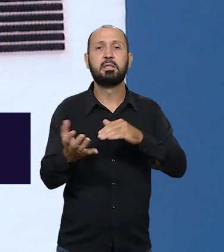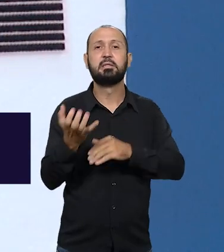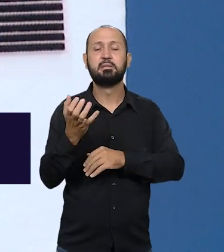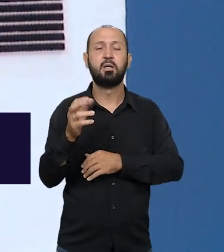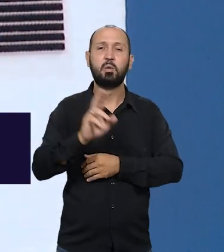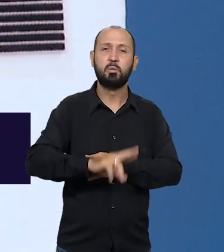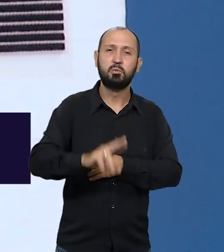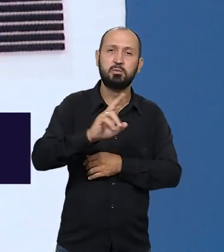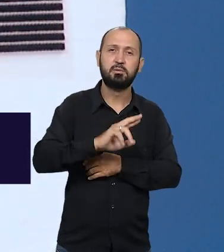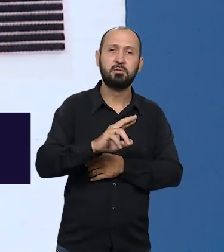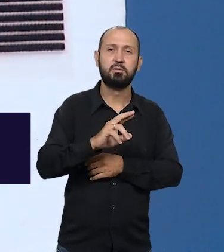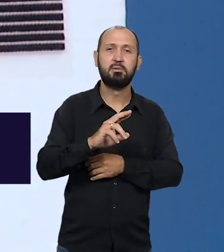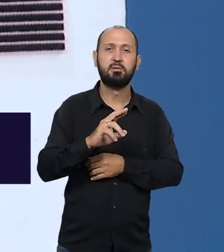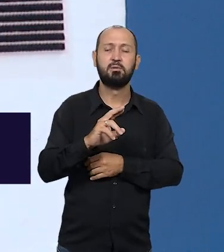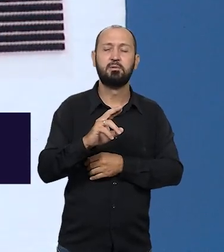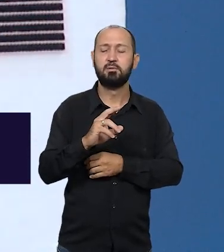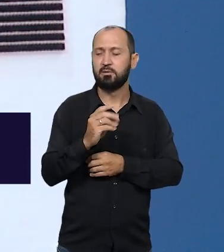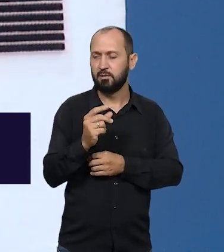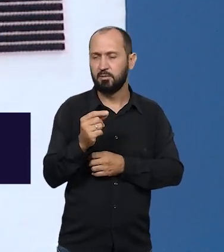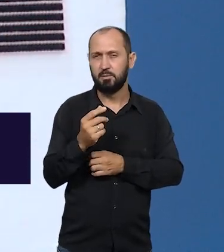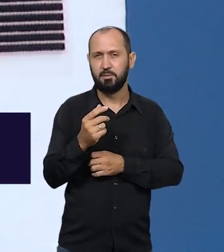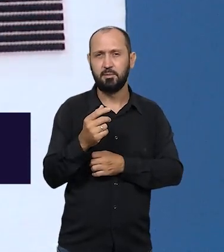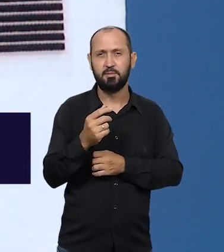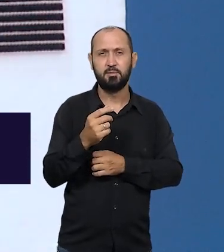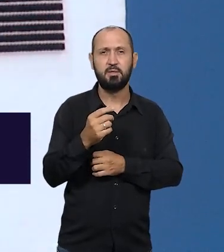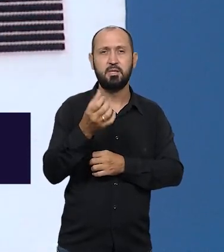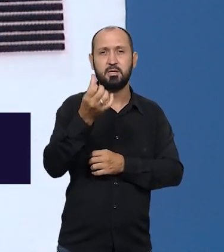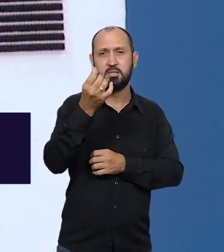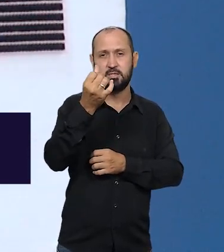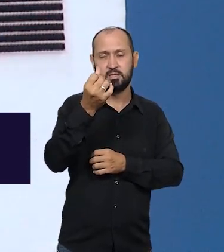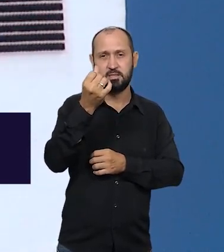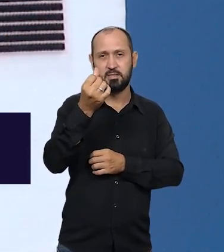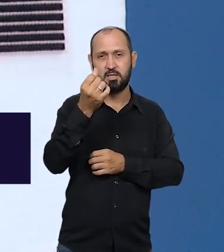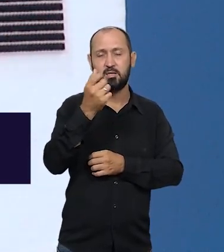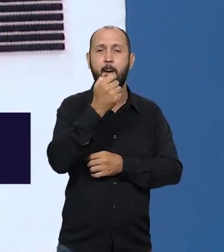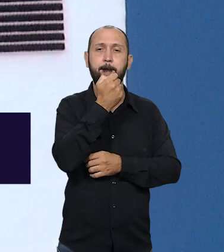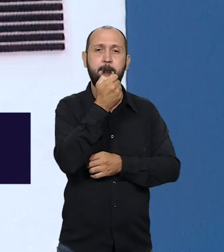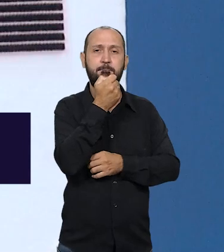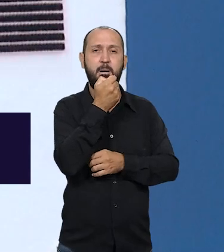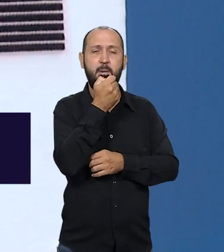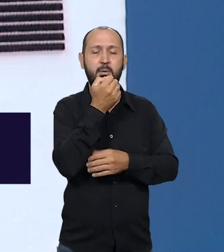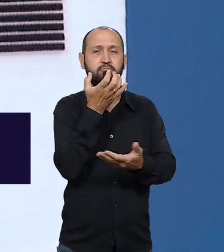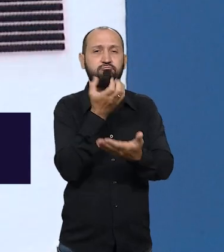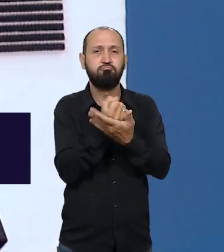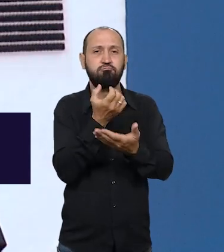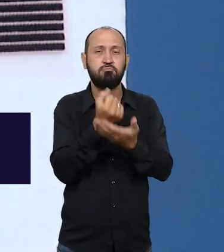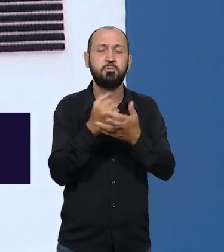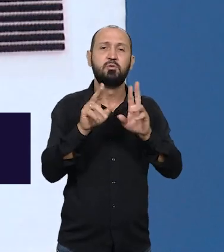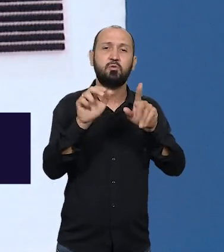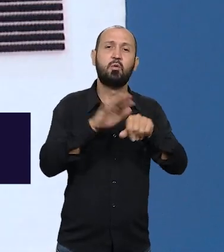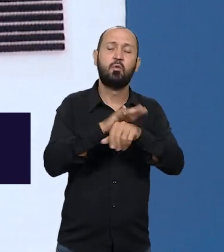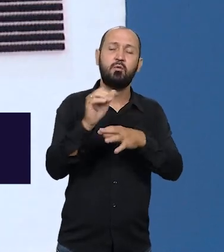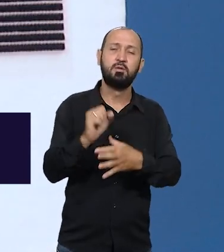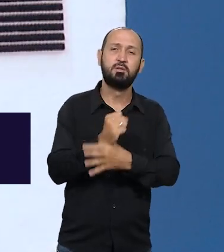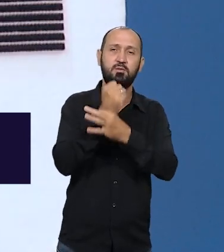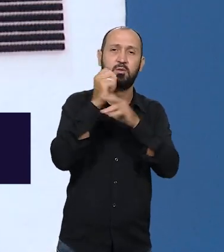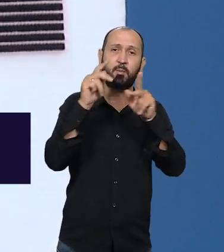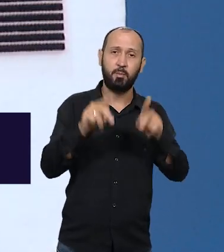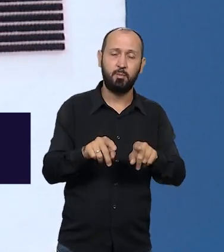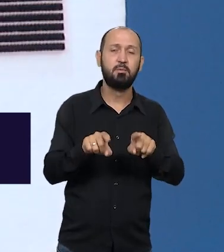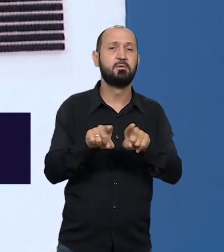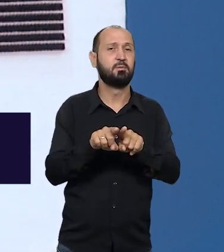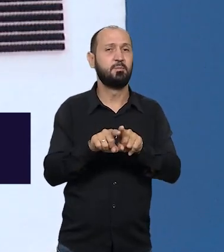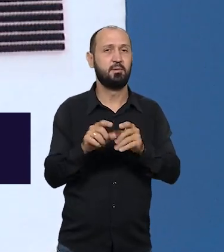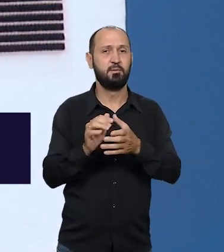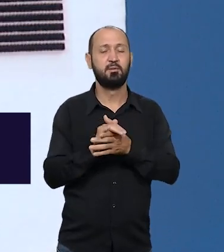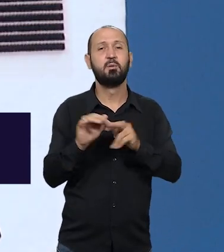vai finalizar 6 podcasts em que a gente conversa sobre segurança pública inclusiva, que é mais um capítulo que a gente tem que